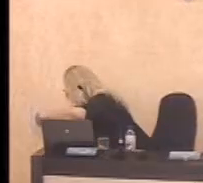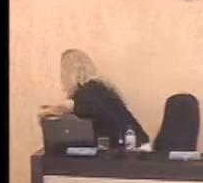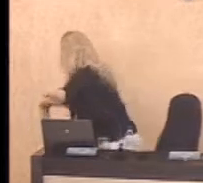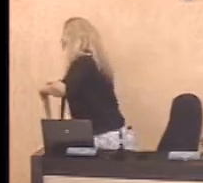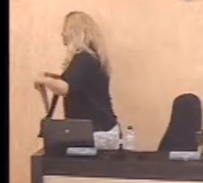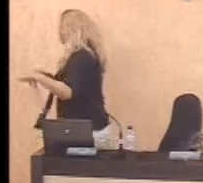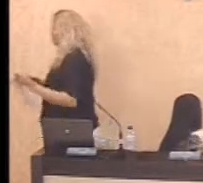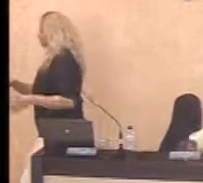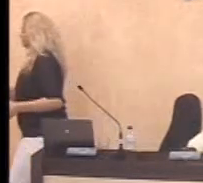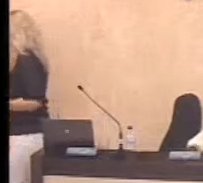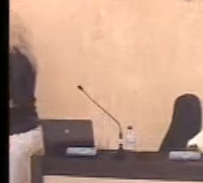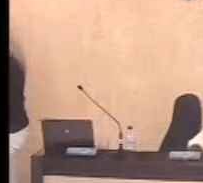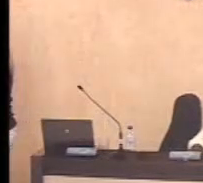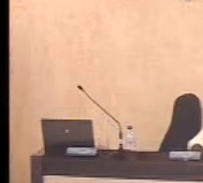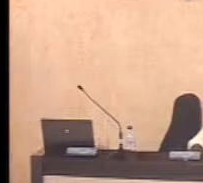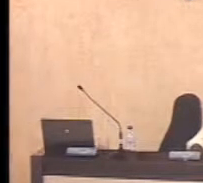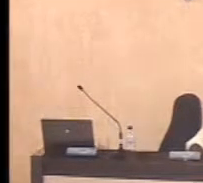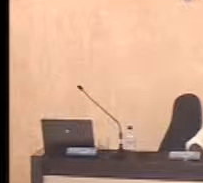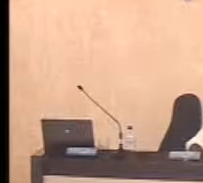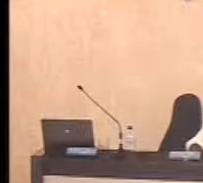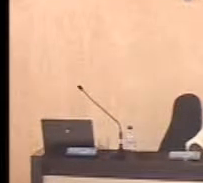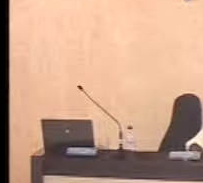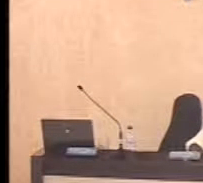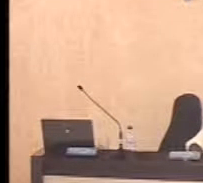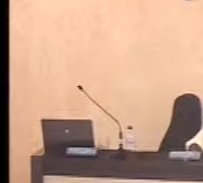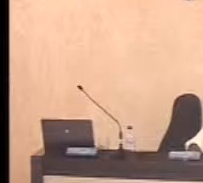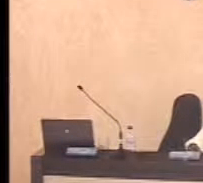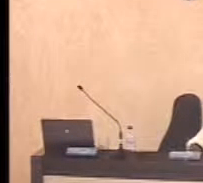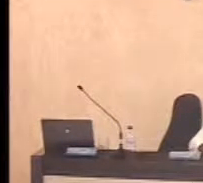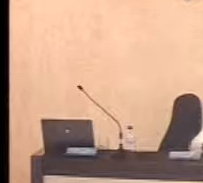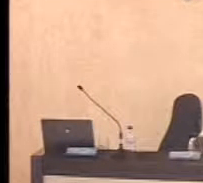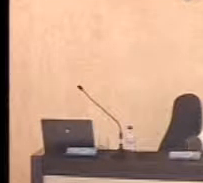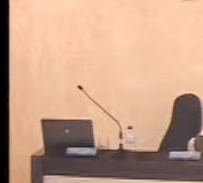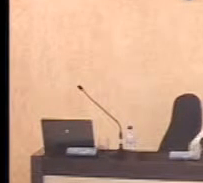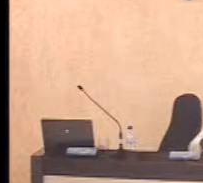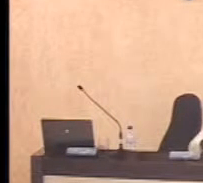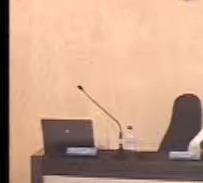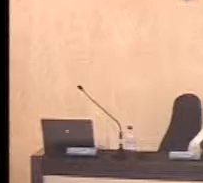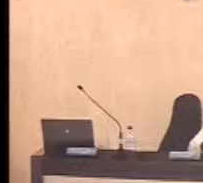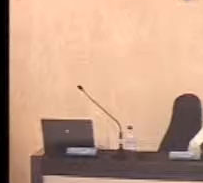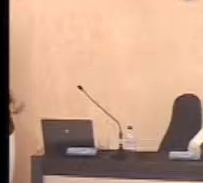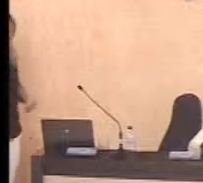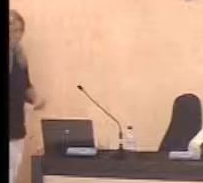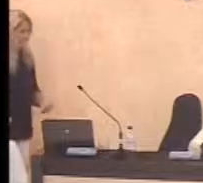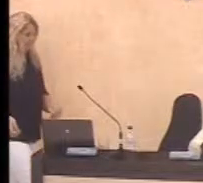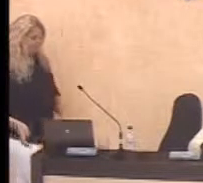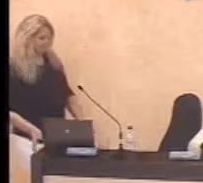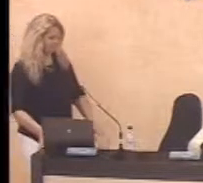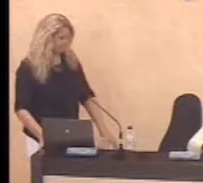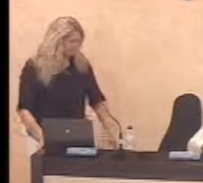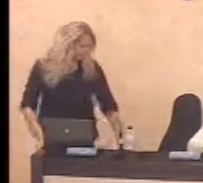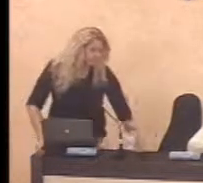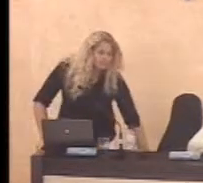abrirei para as perguntas e depois... Vamos fazer assim, pessoal, para otimizar o tempo. Cinco minutos